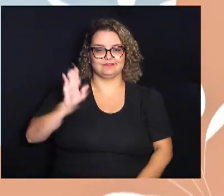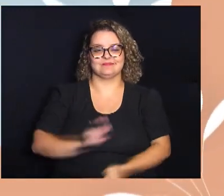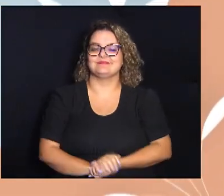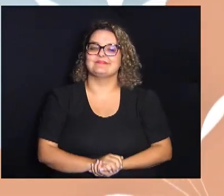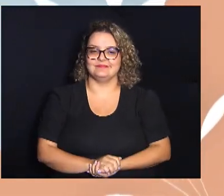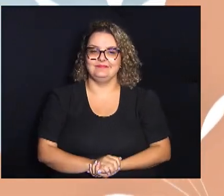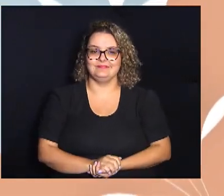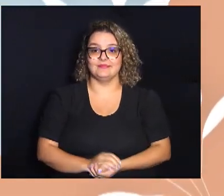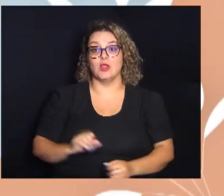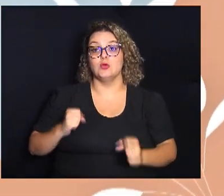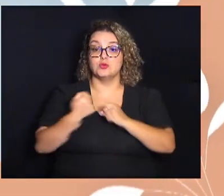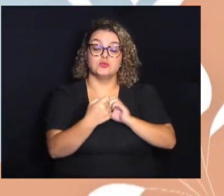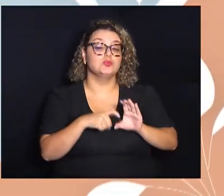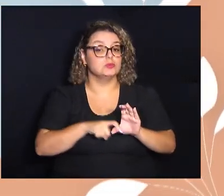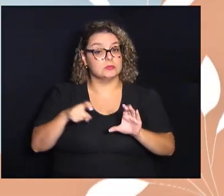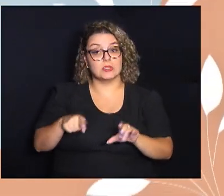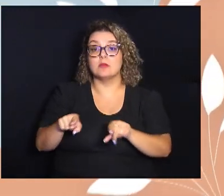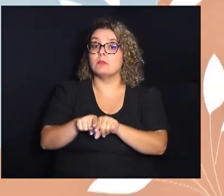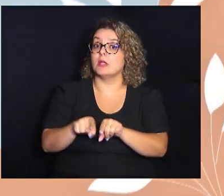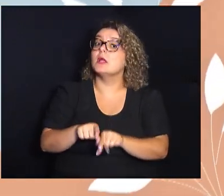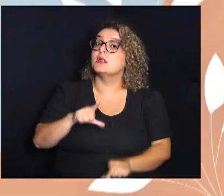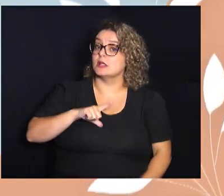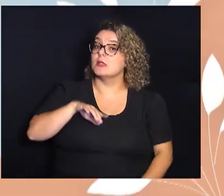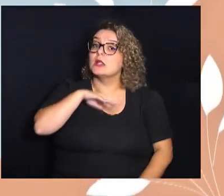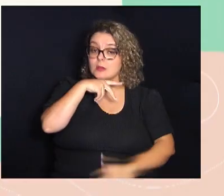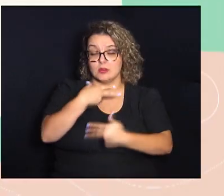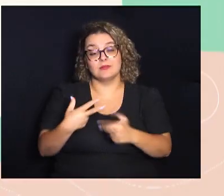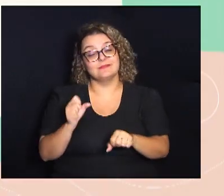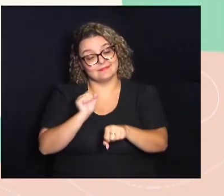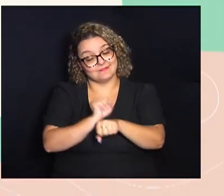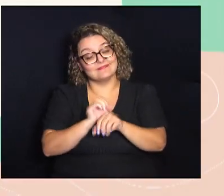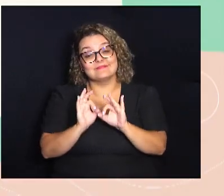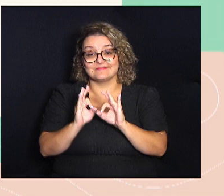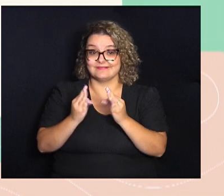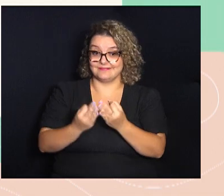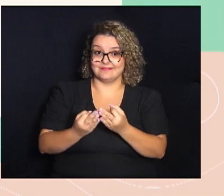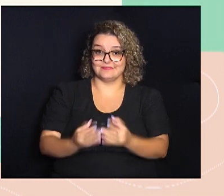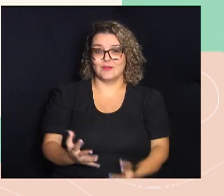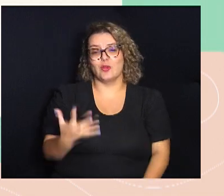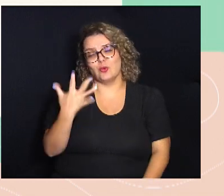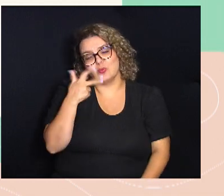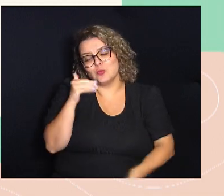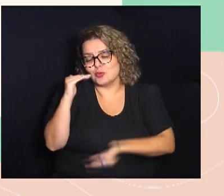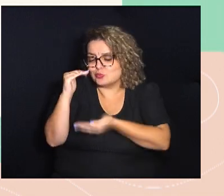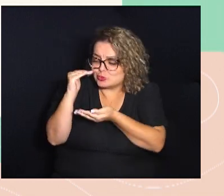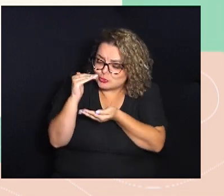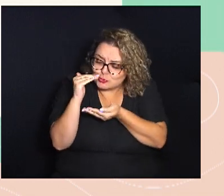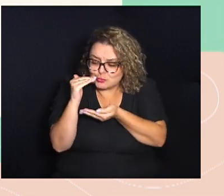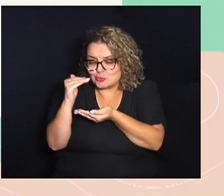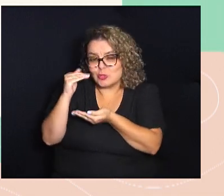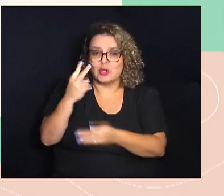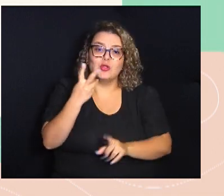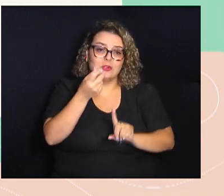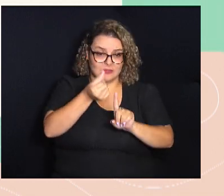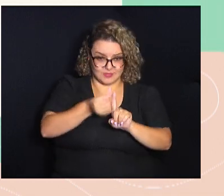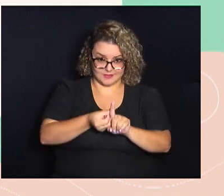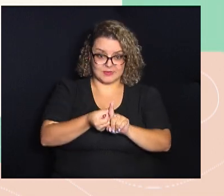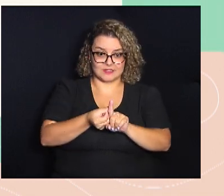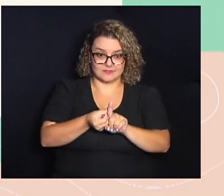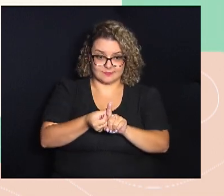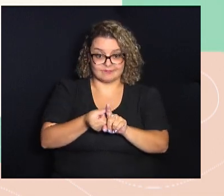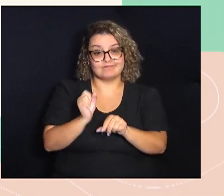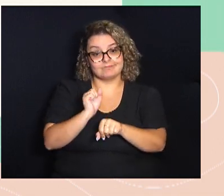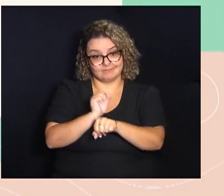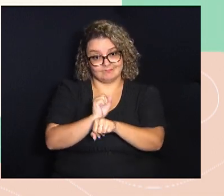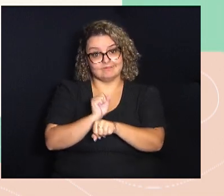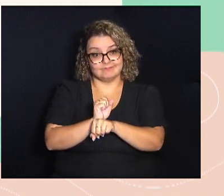protetores independentes também têm bichinhos esperando por uma família. Esses lindos bebês estão com 2 meses e estão no aguardo